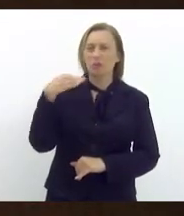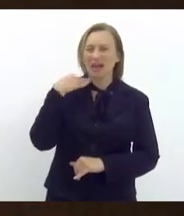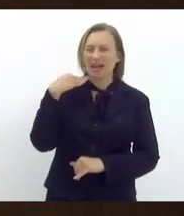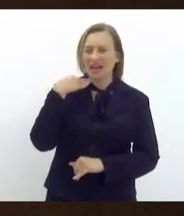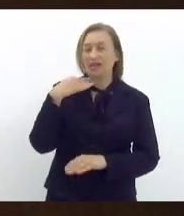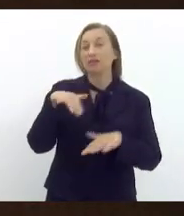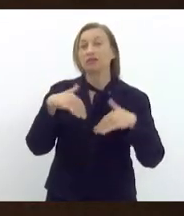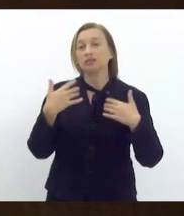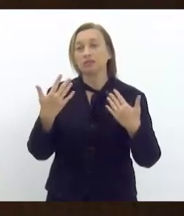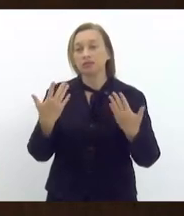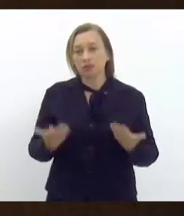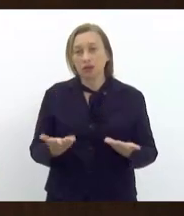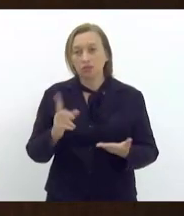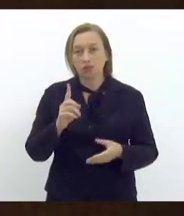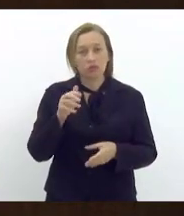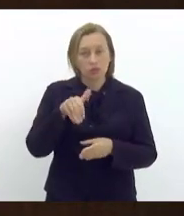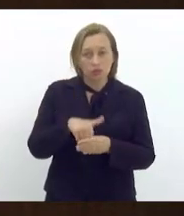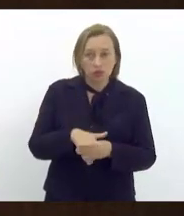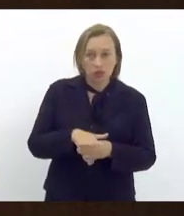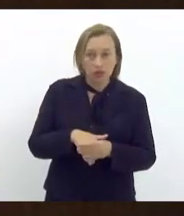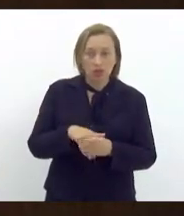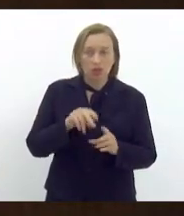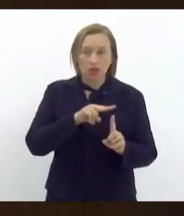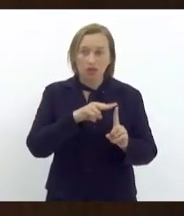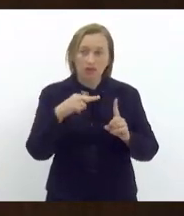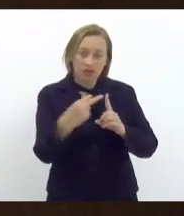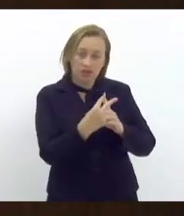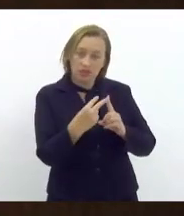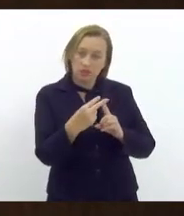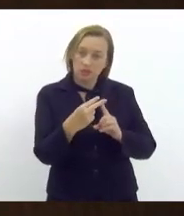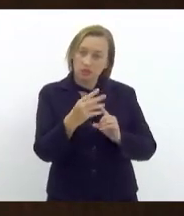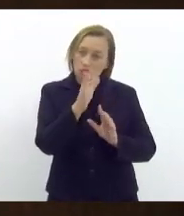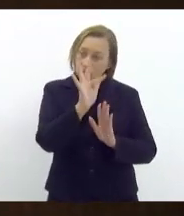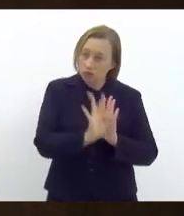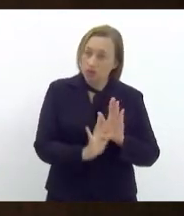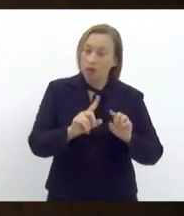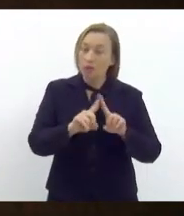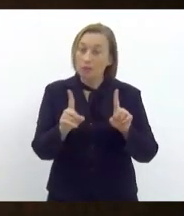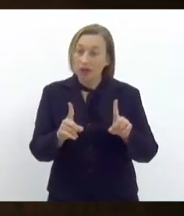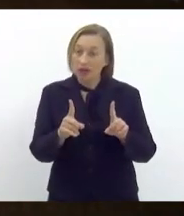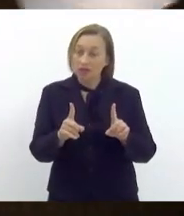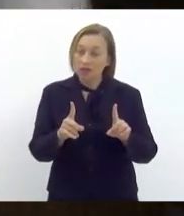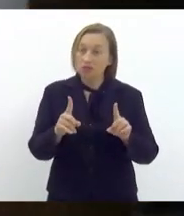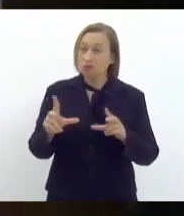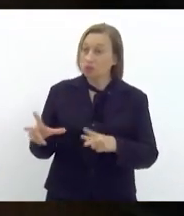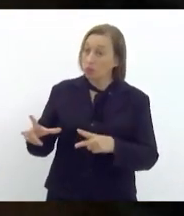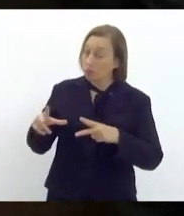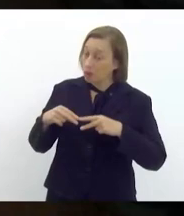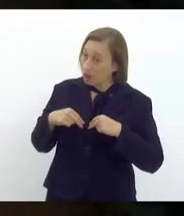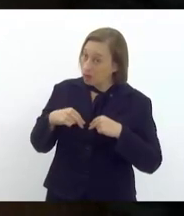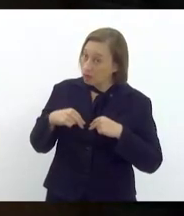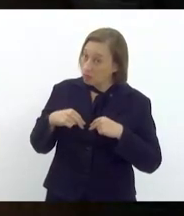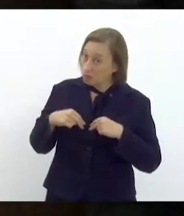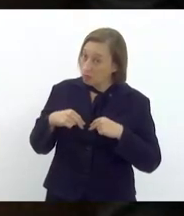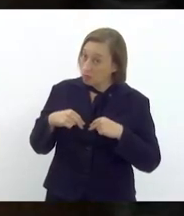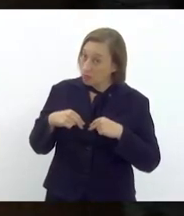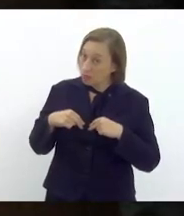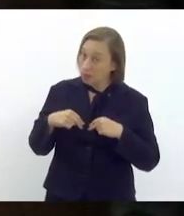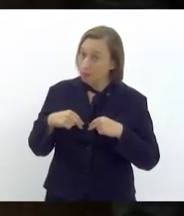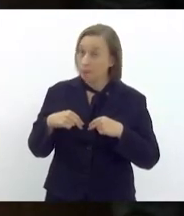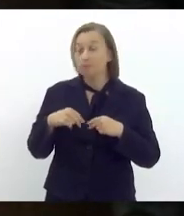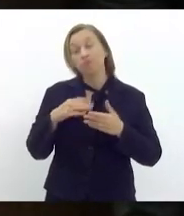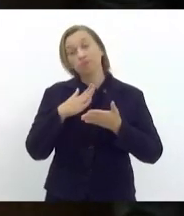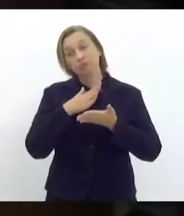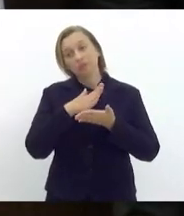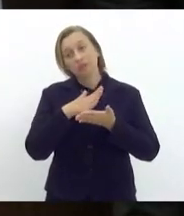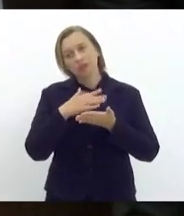então não estou votando do seu ponto de vista da forma do ponto de vista do mérito parcialmente